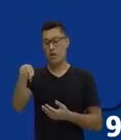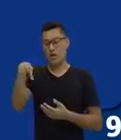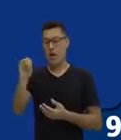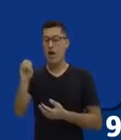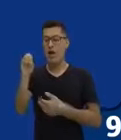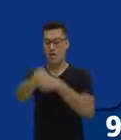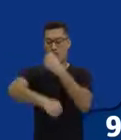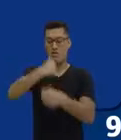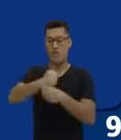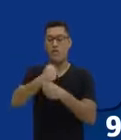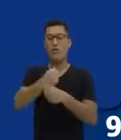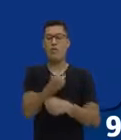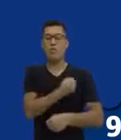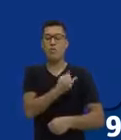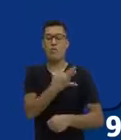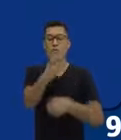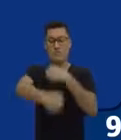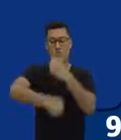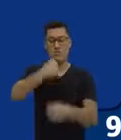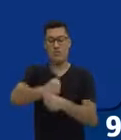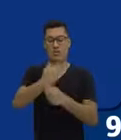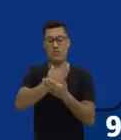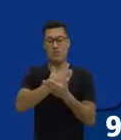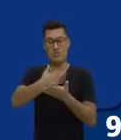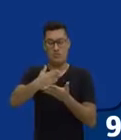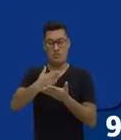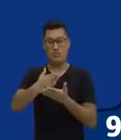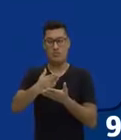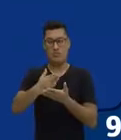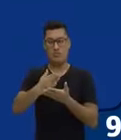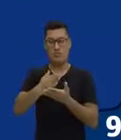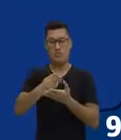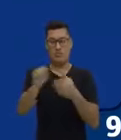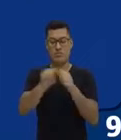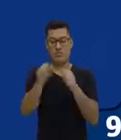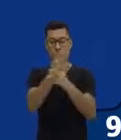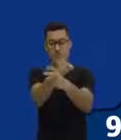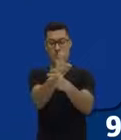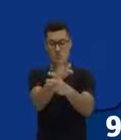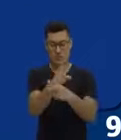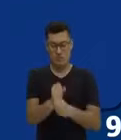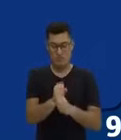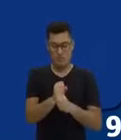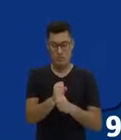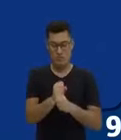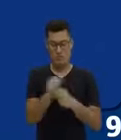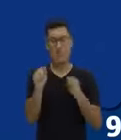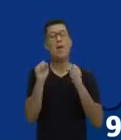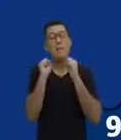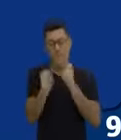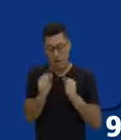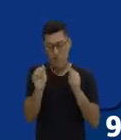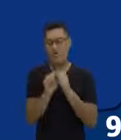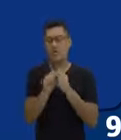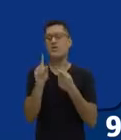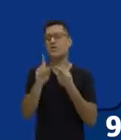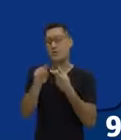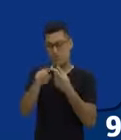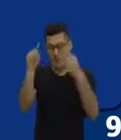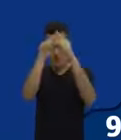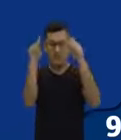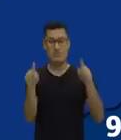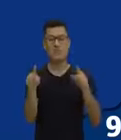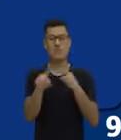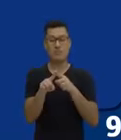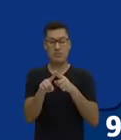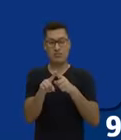pergunta é após quantos anos? Então tem que calcular a passagem, não é isso? Vou fazer a tabela, pessoal. Ah, eu quero fazer a tabela. Você pode fazer. O zero,